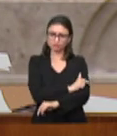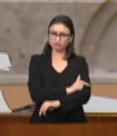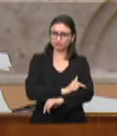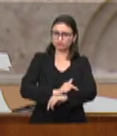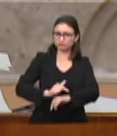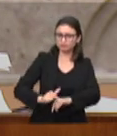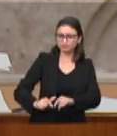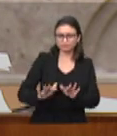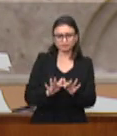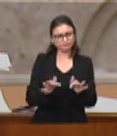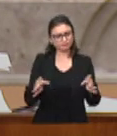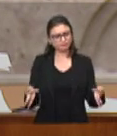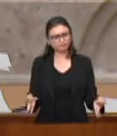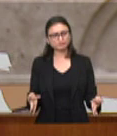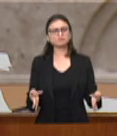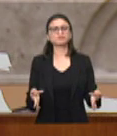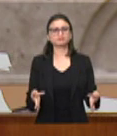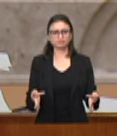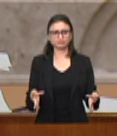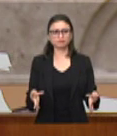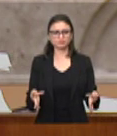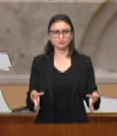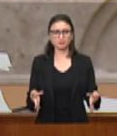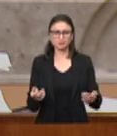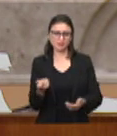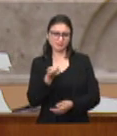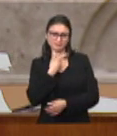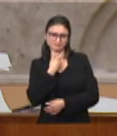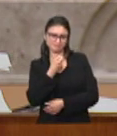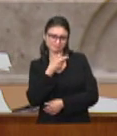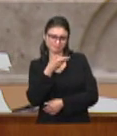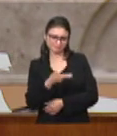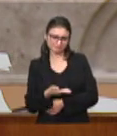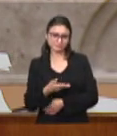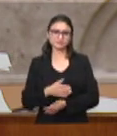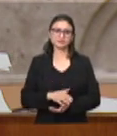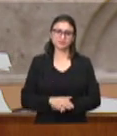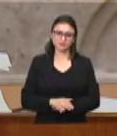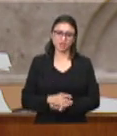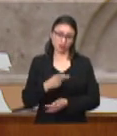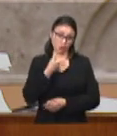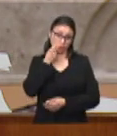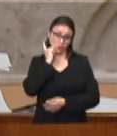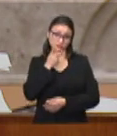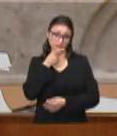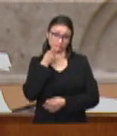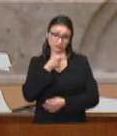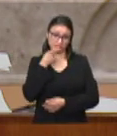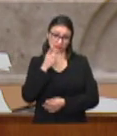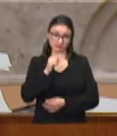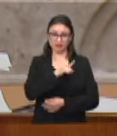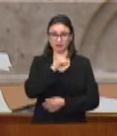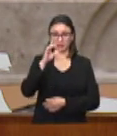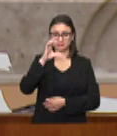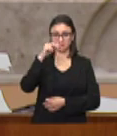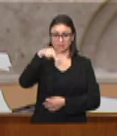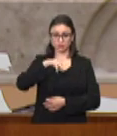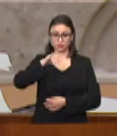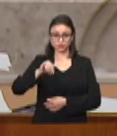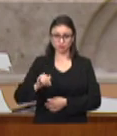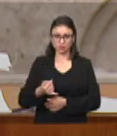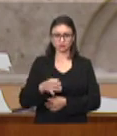a simplicidade e senso de humor. Como eu disse ontem no CNJ,